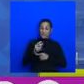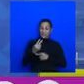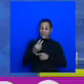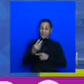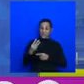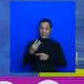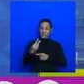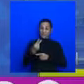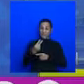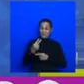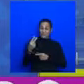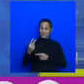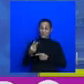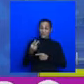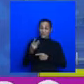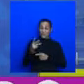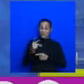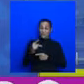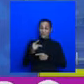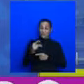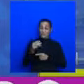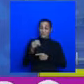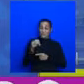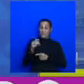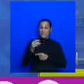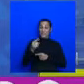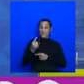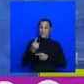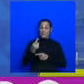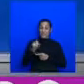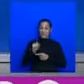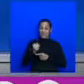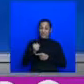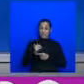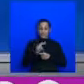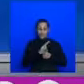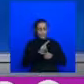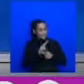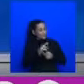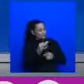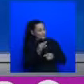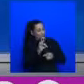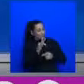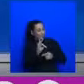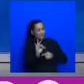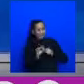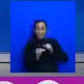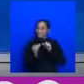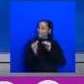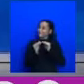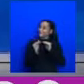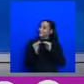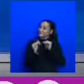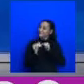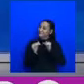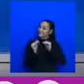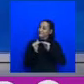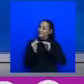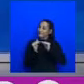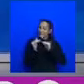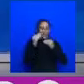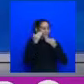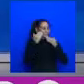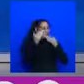23, 22, 12 e 18. Auditoras, confirmam? Sim, confirmo. Sim,